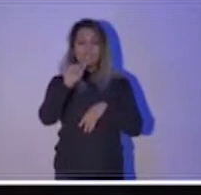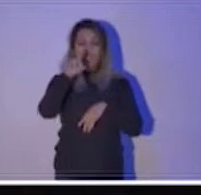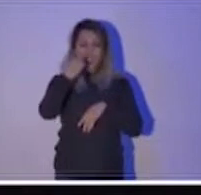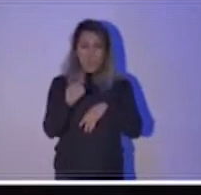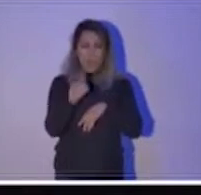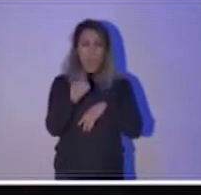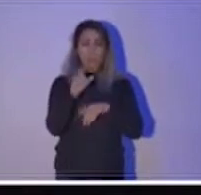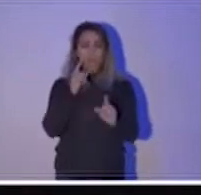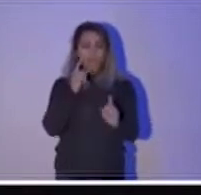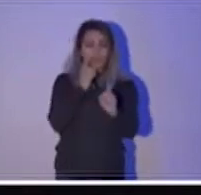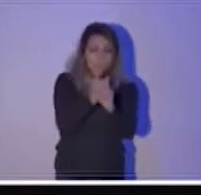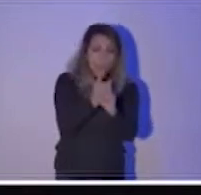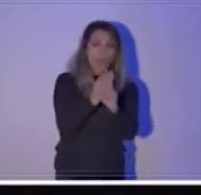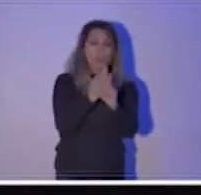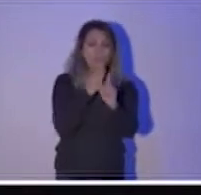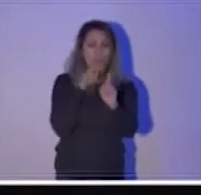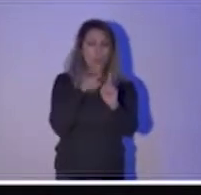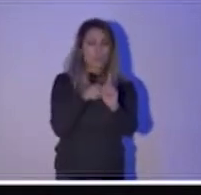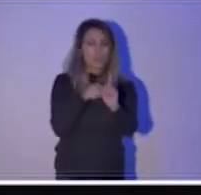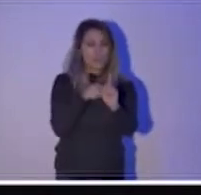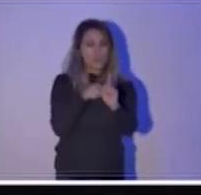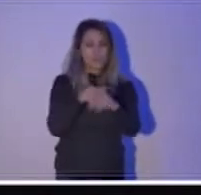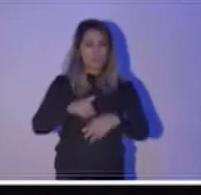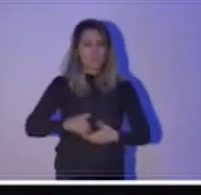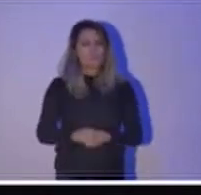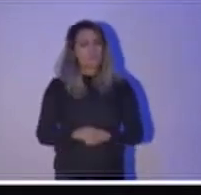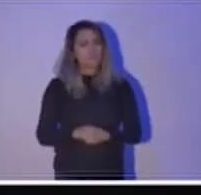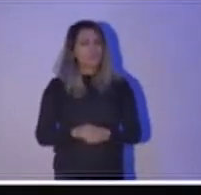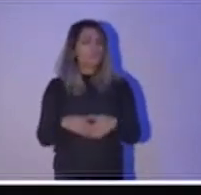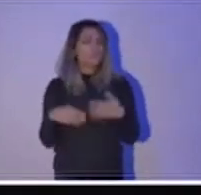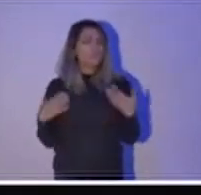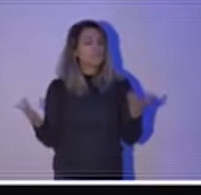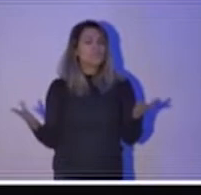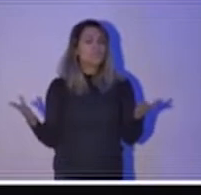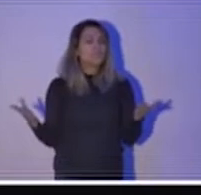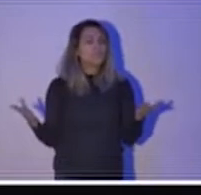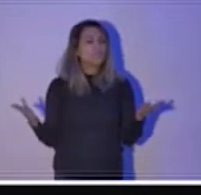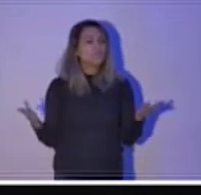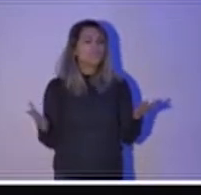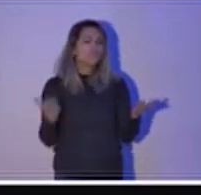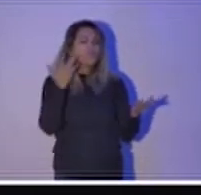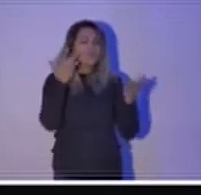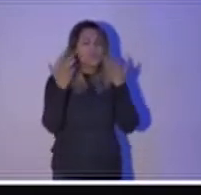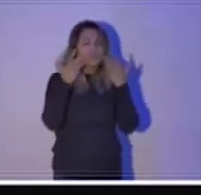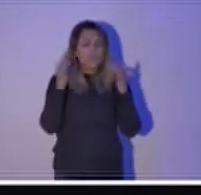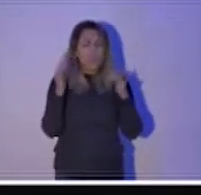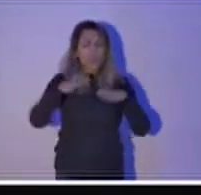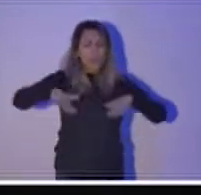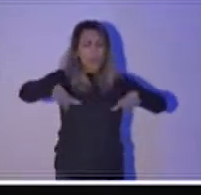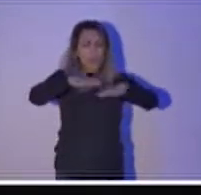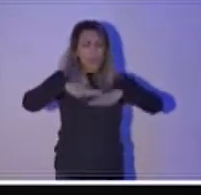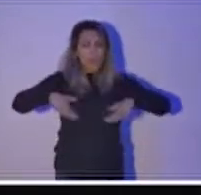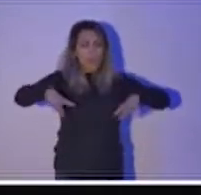coisa comum, porque a gente pode pensar, poxa vida, o que tem de diferente ao teatro? Tem diferença para quem estuda